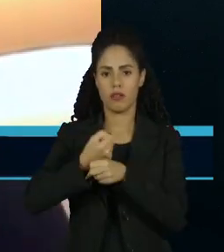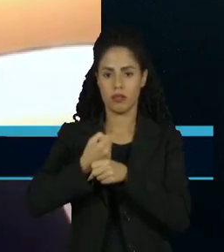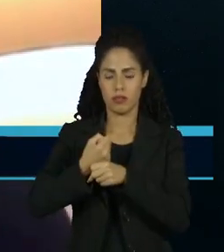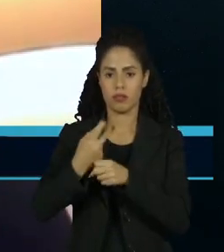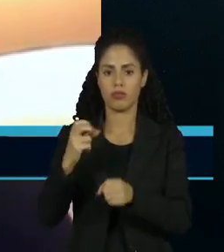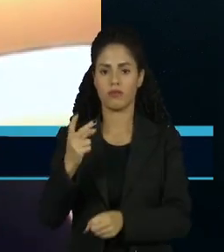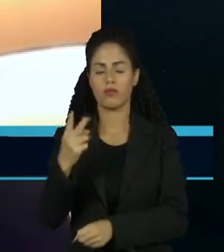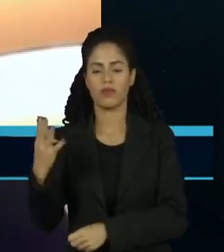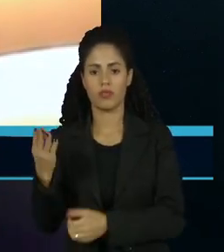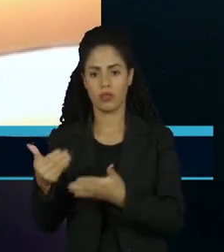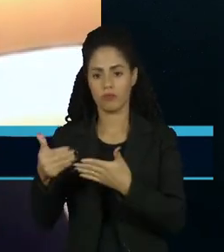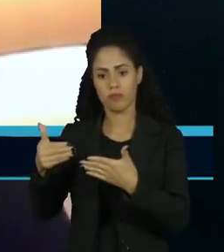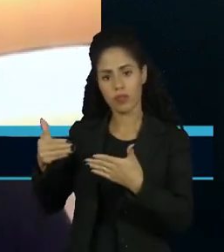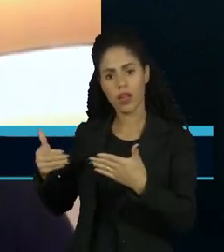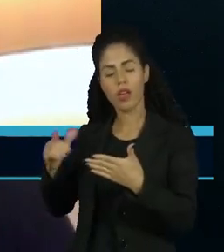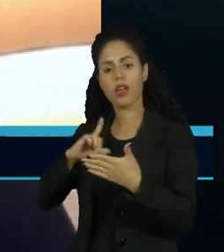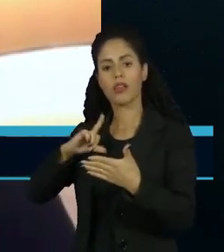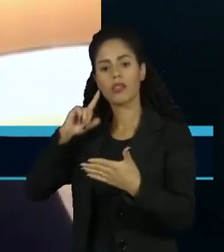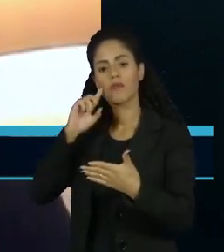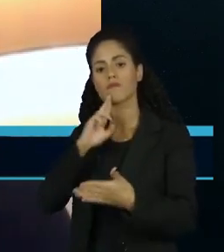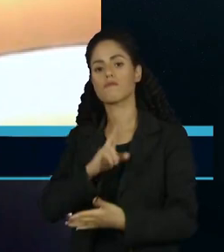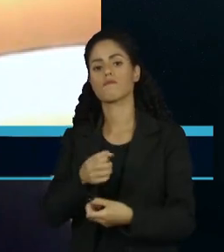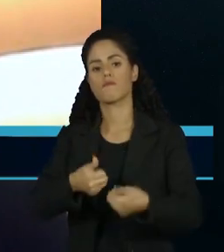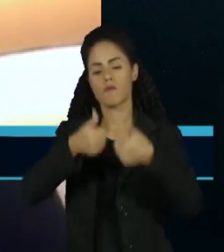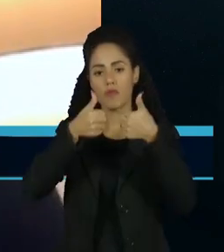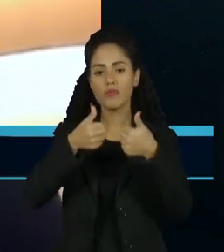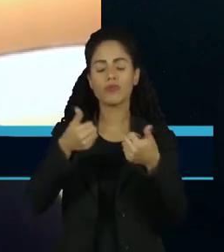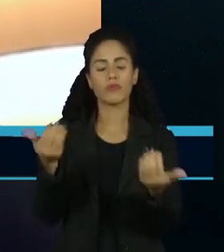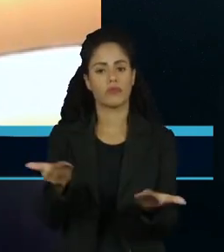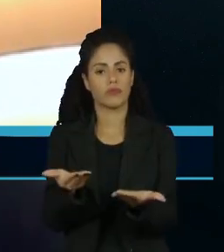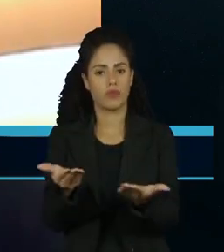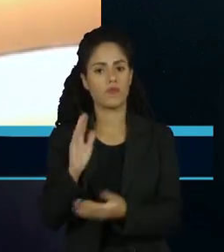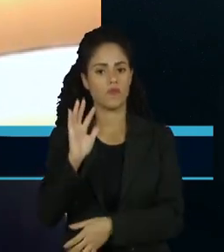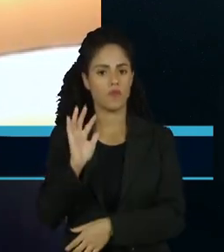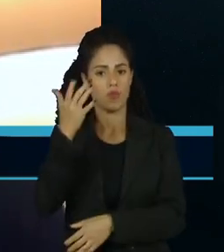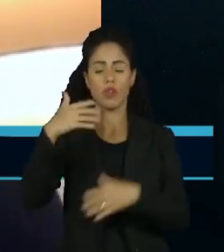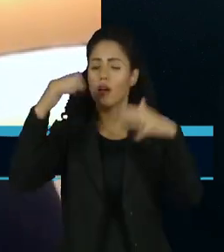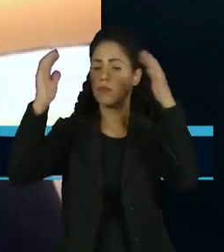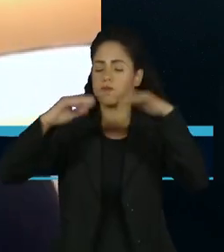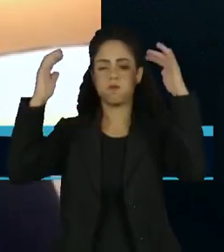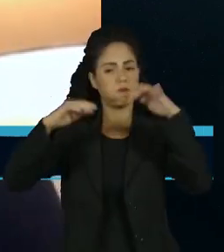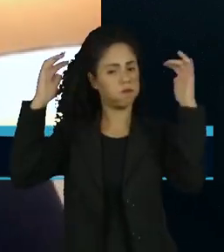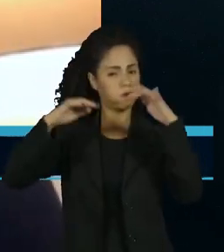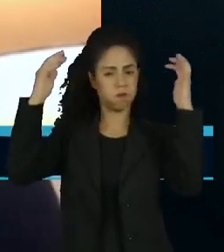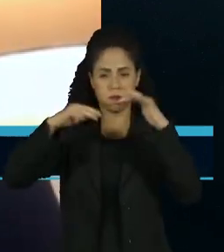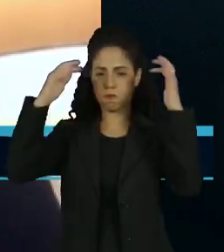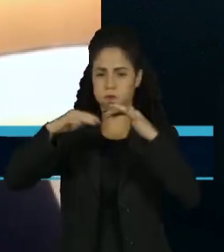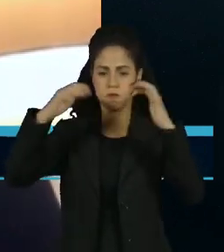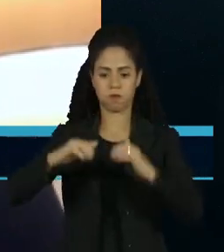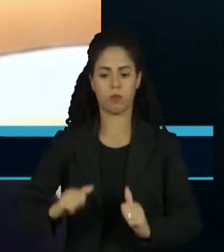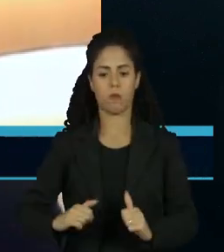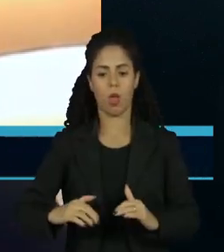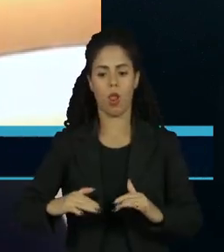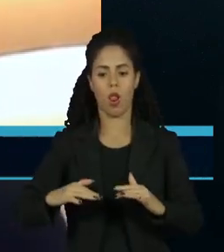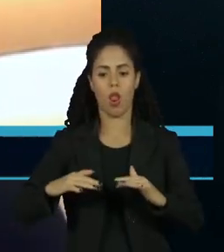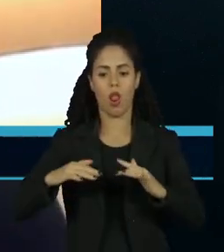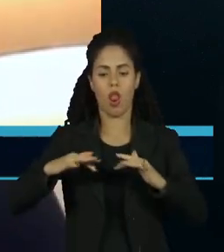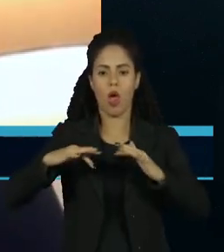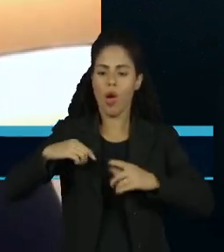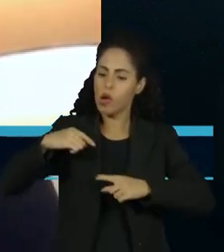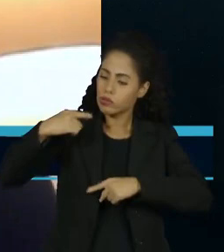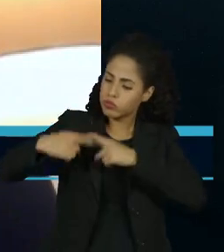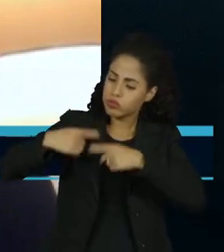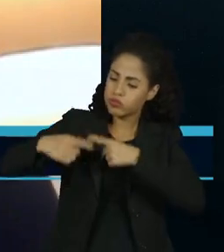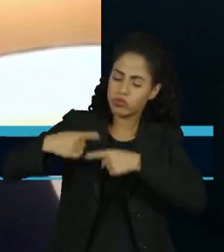que teve esse resultado. Então, as condições que choveu muito, e como chove muito, é possível gerar